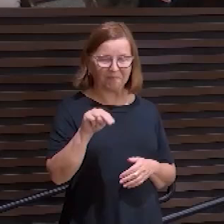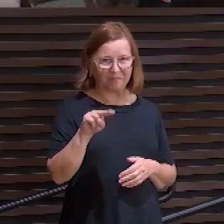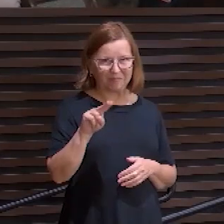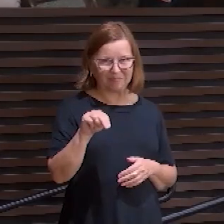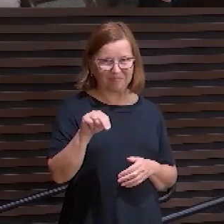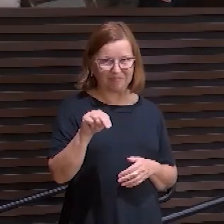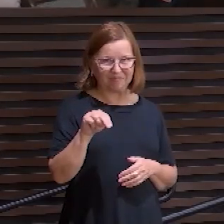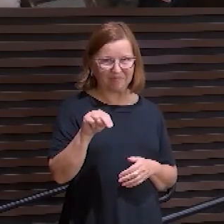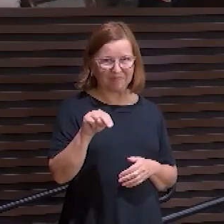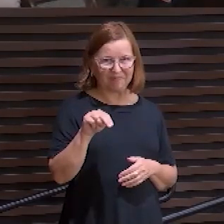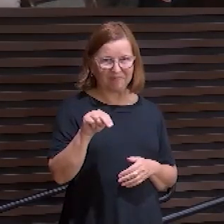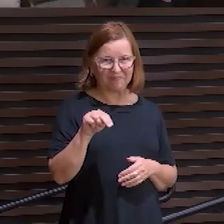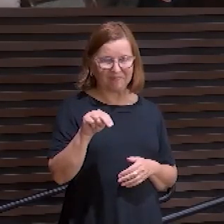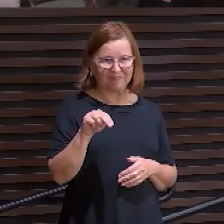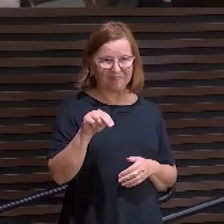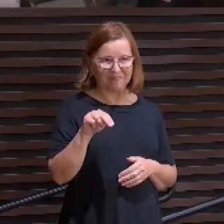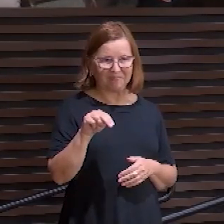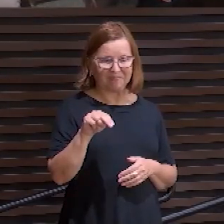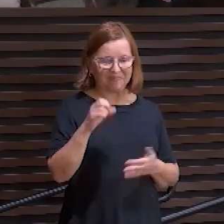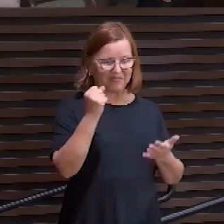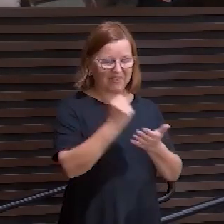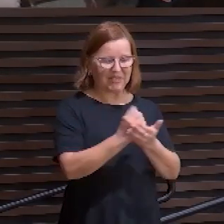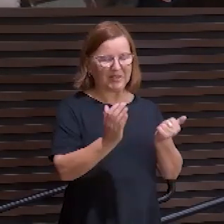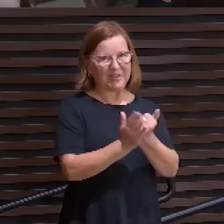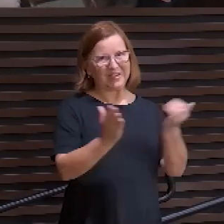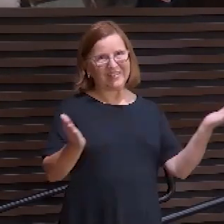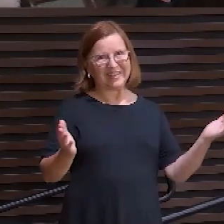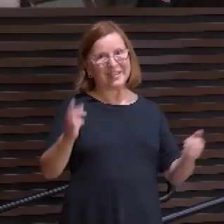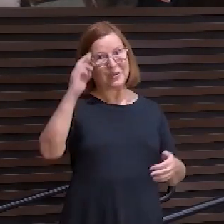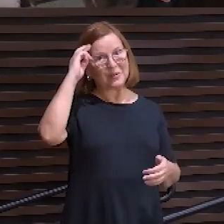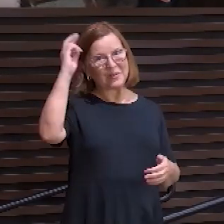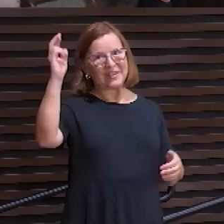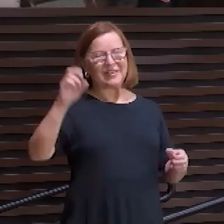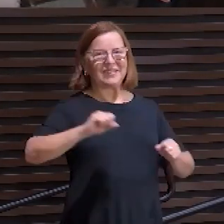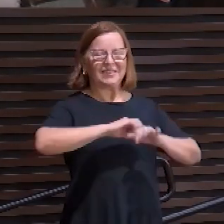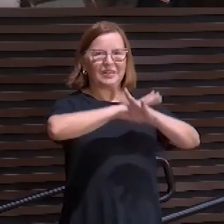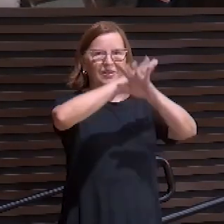jamais teriam crucificado o Senhor da glória.